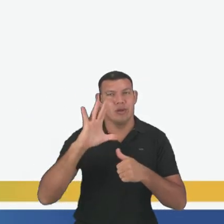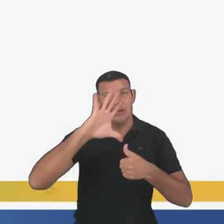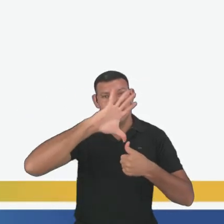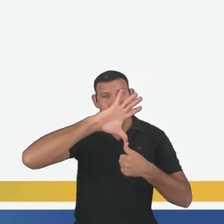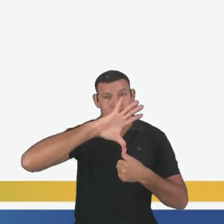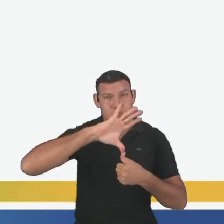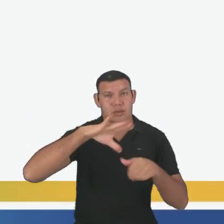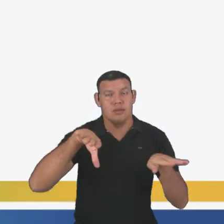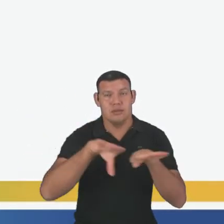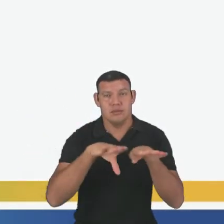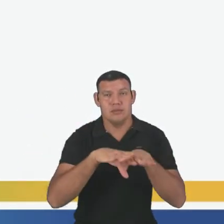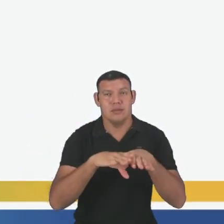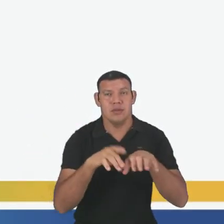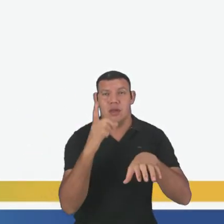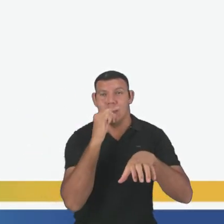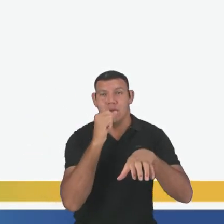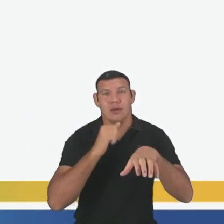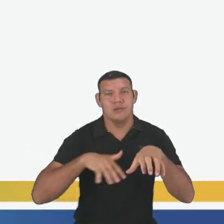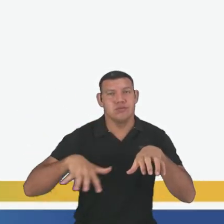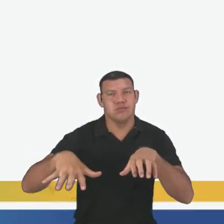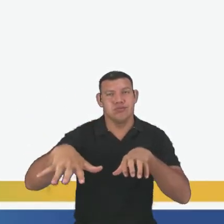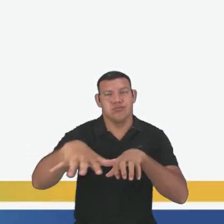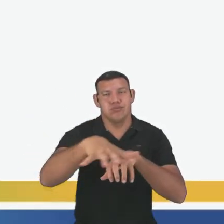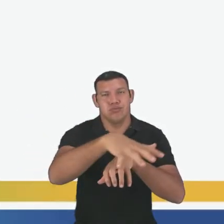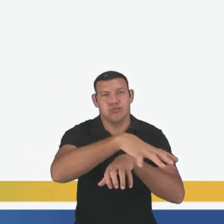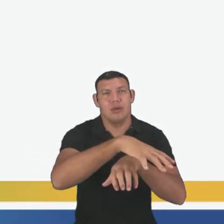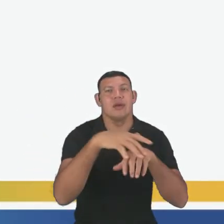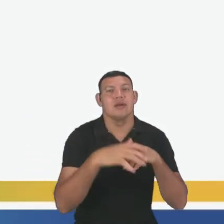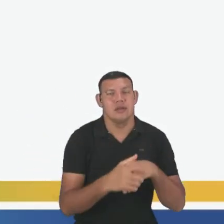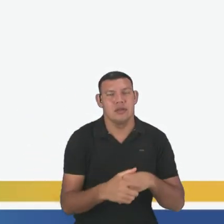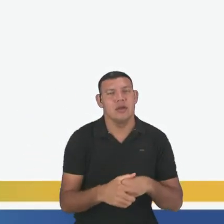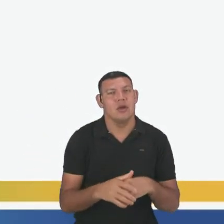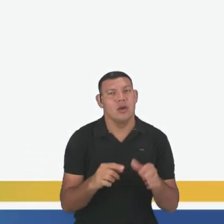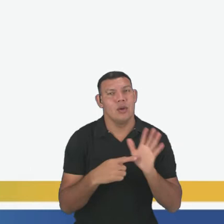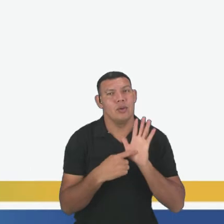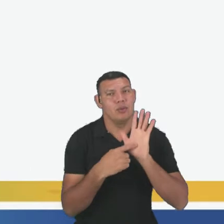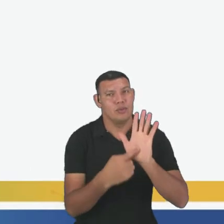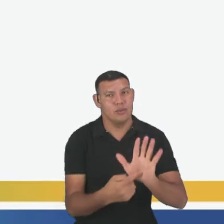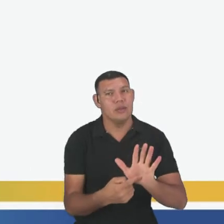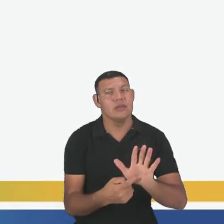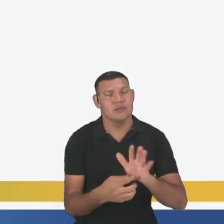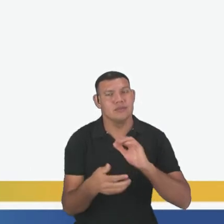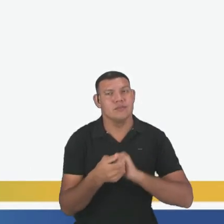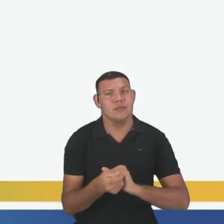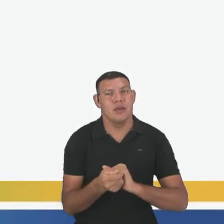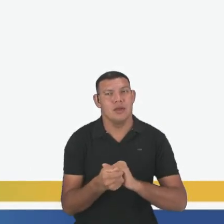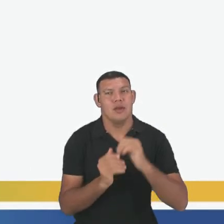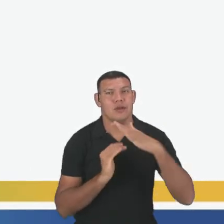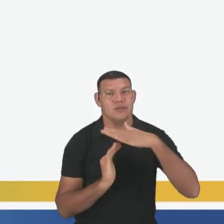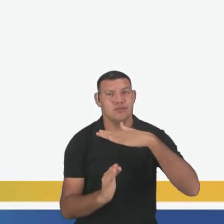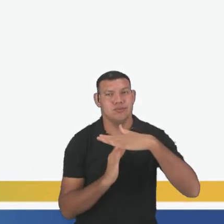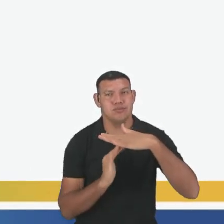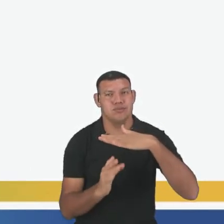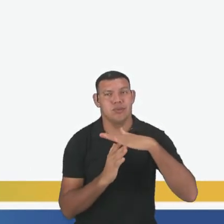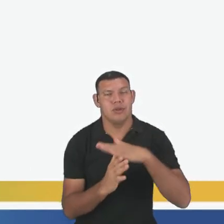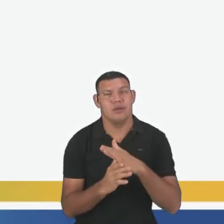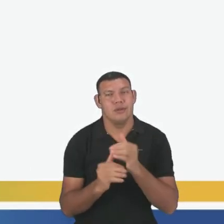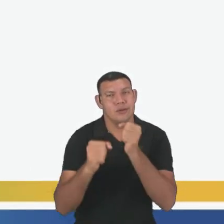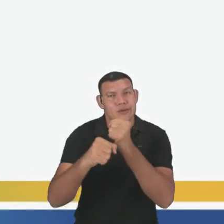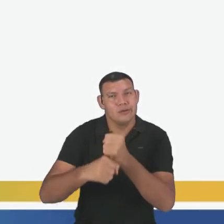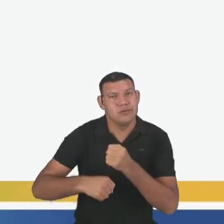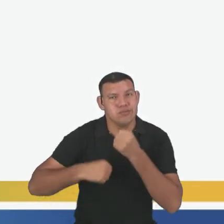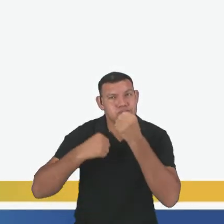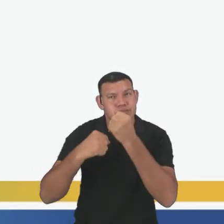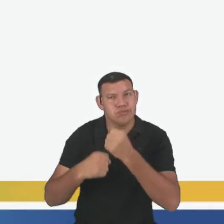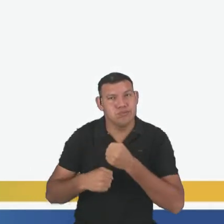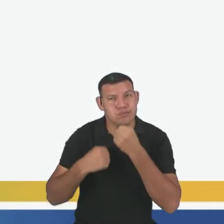ali na Oceania da Polinésia, tem inclusive a seta demonstrando essa passagem por viagem de canoa, chegando até